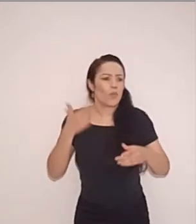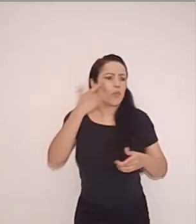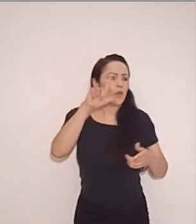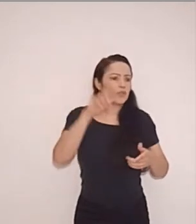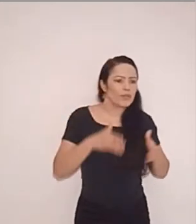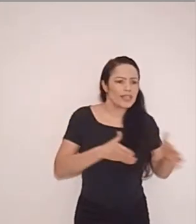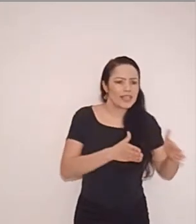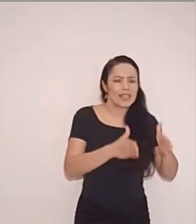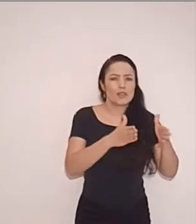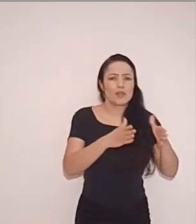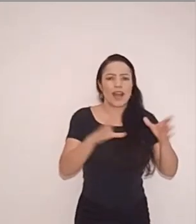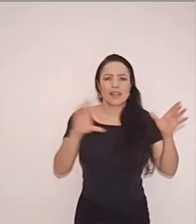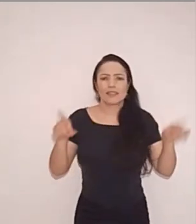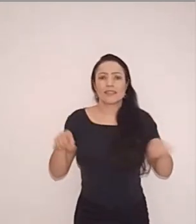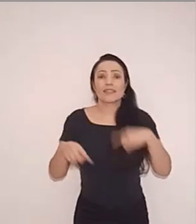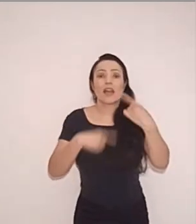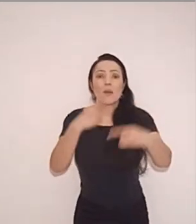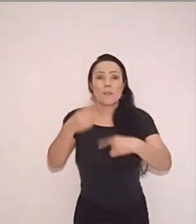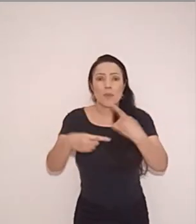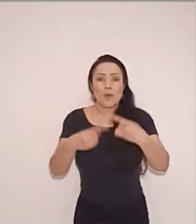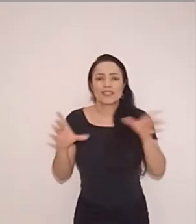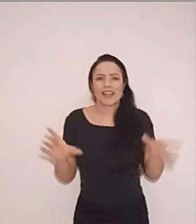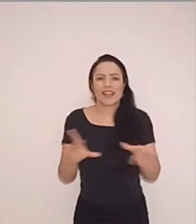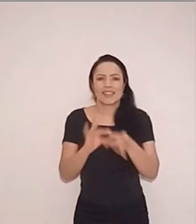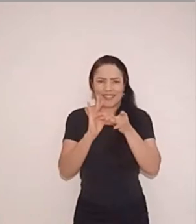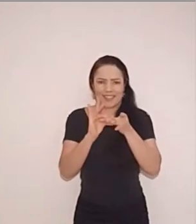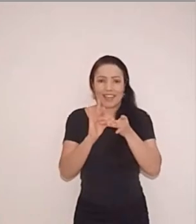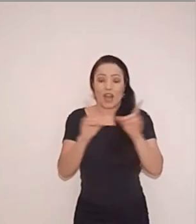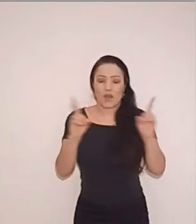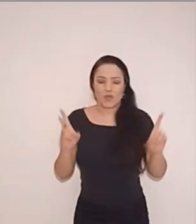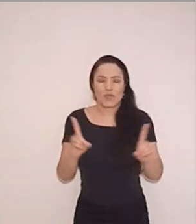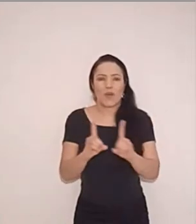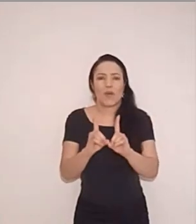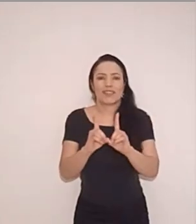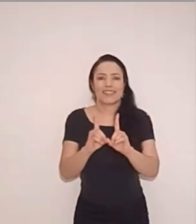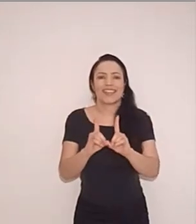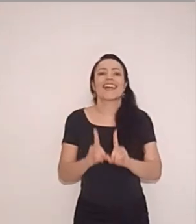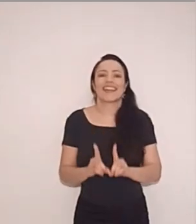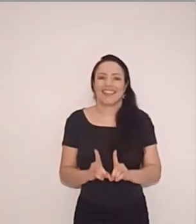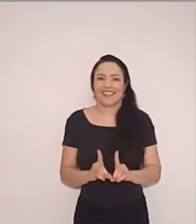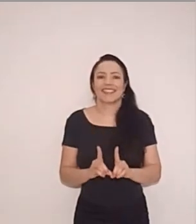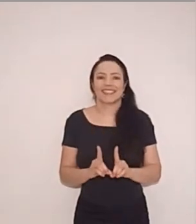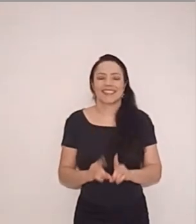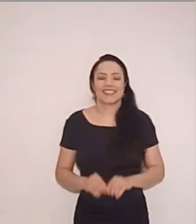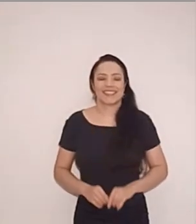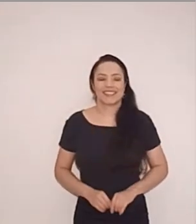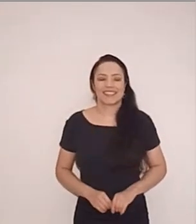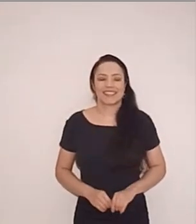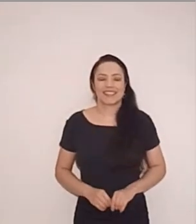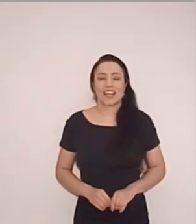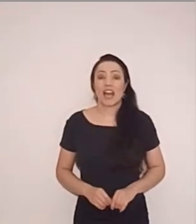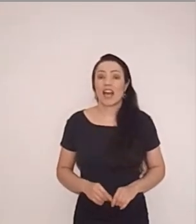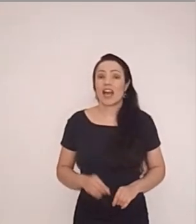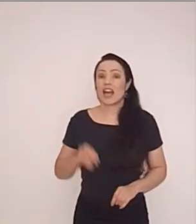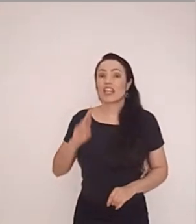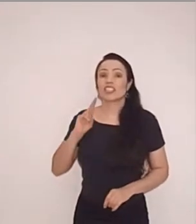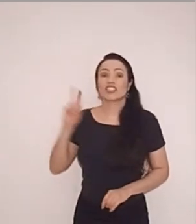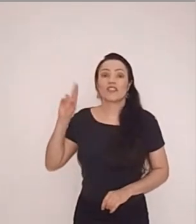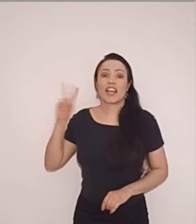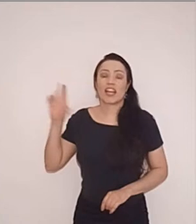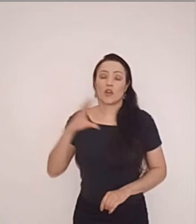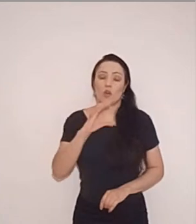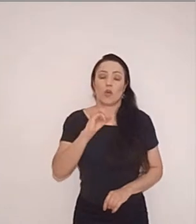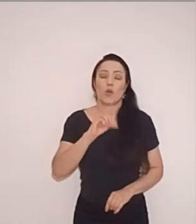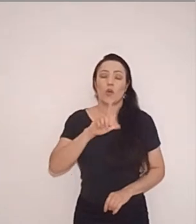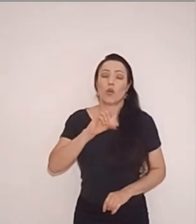com para o Rio e se encontra com o mar e eles não eles